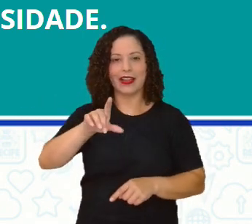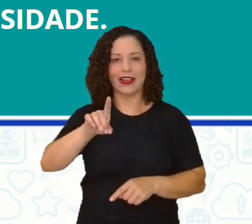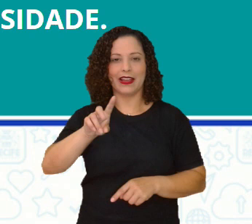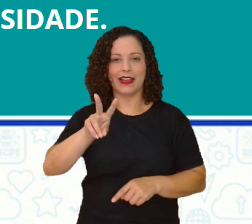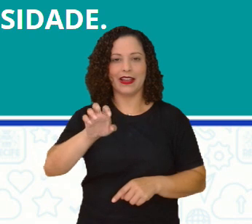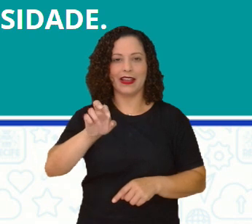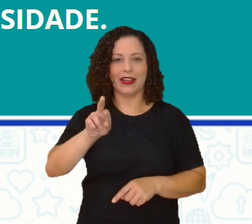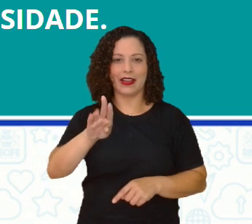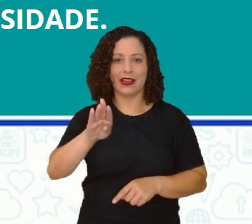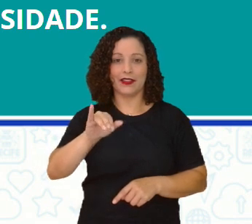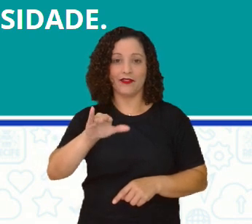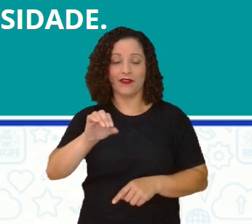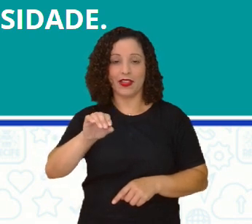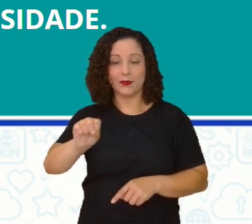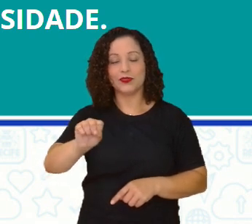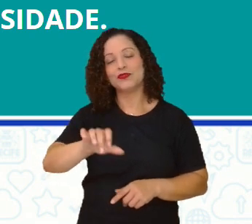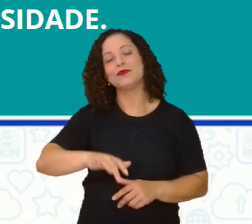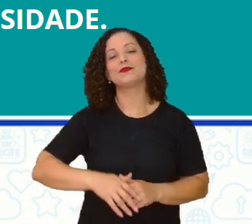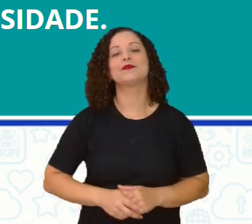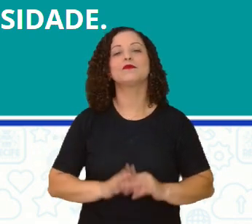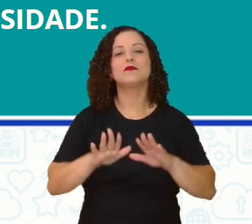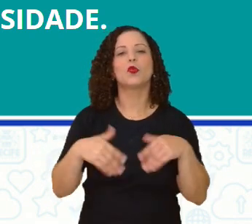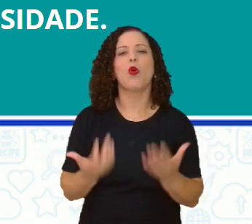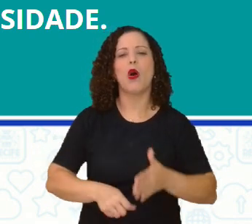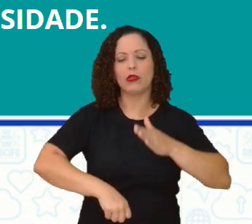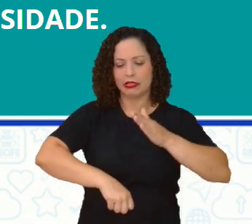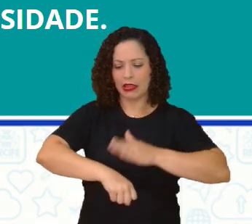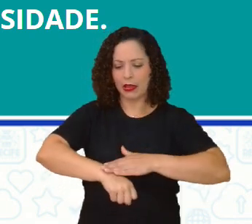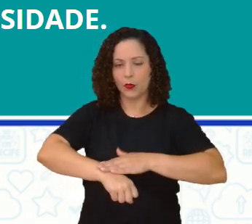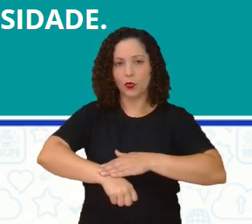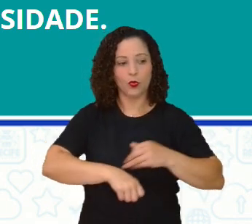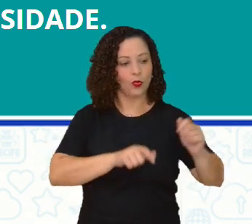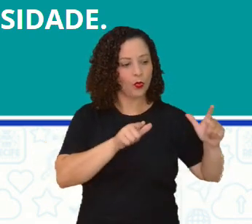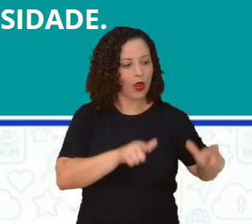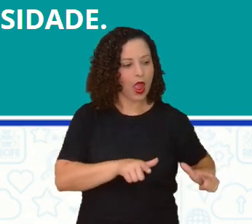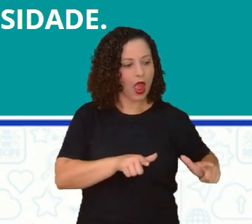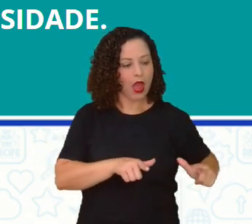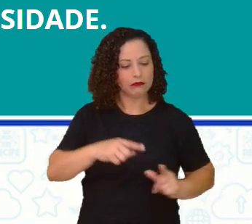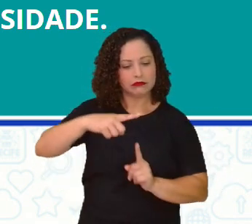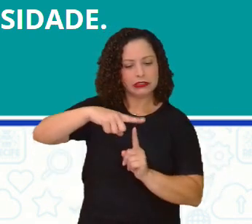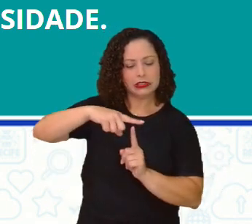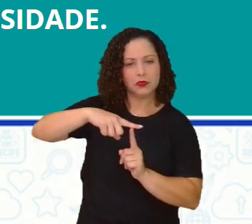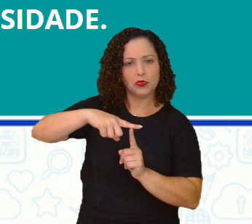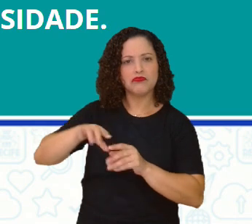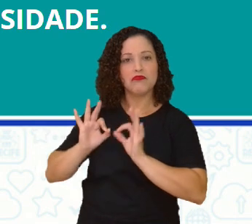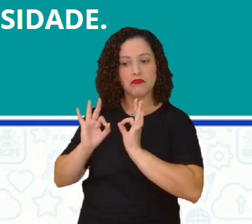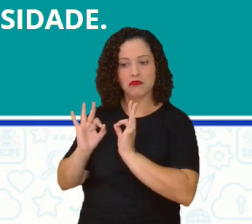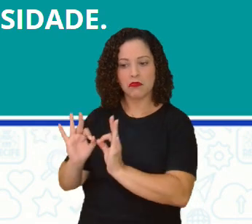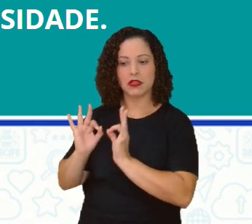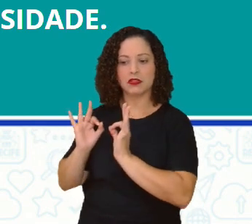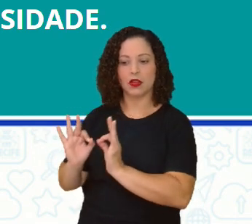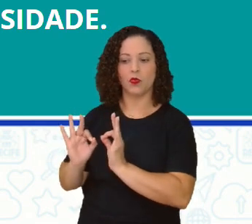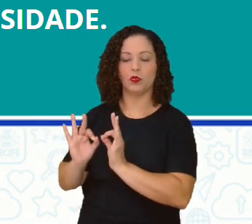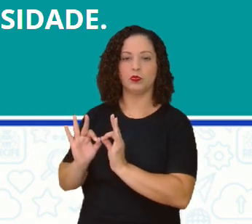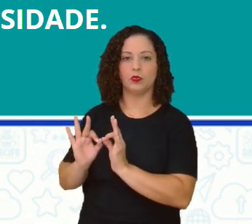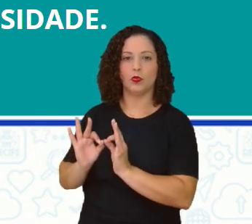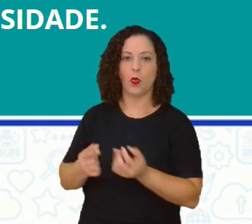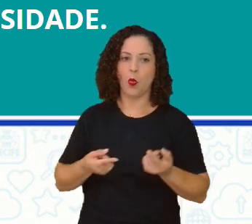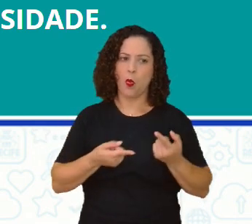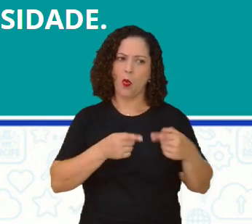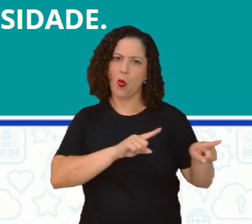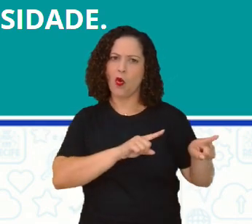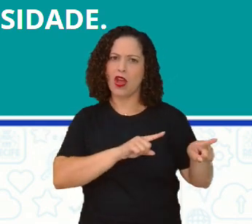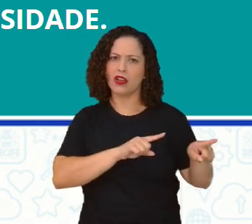estamos sempre falando, não é? São eles de tempo, de lugar, de modo, de afirmação, de negação,